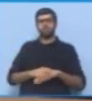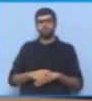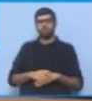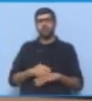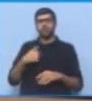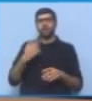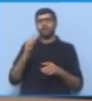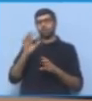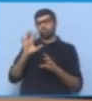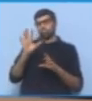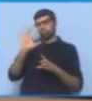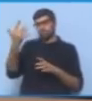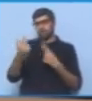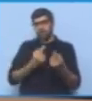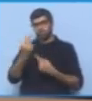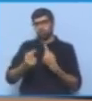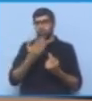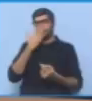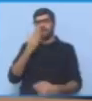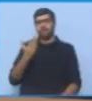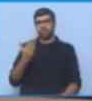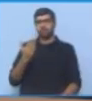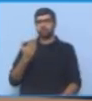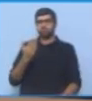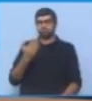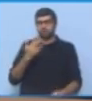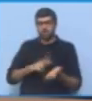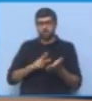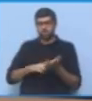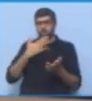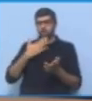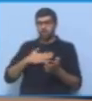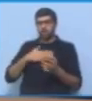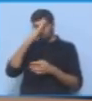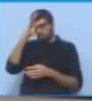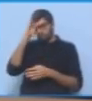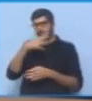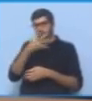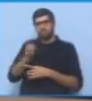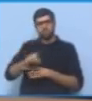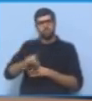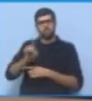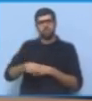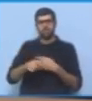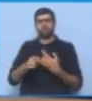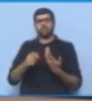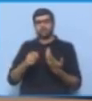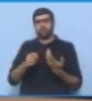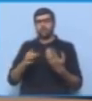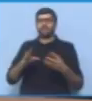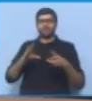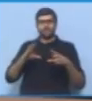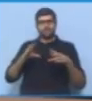alguns cenários, em alguns contextos, quase parece que dá-me razão, e o Papa também refere muitas vezes isso, que é muitas das